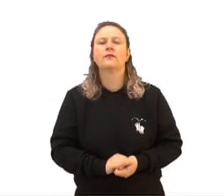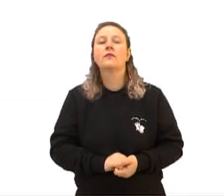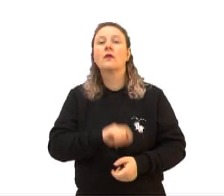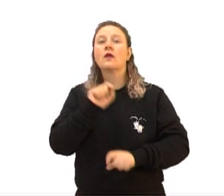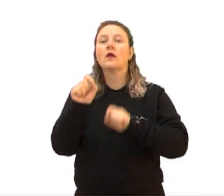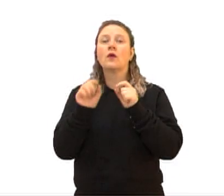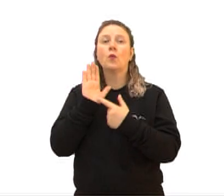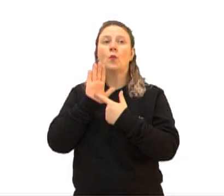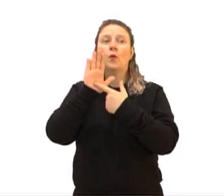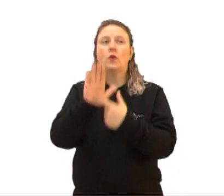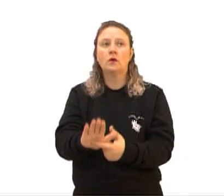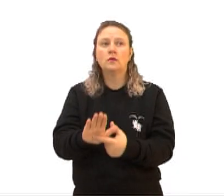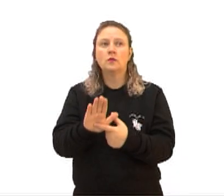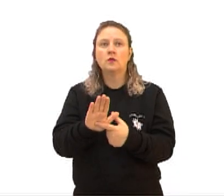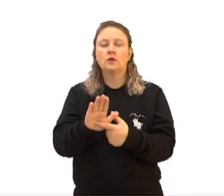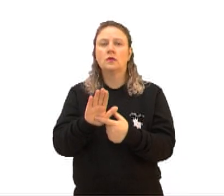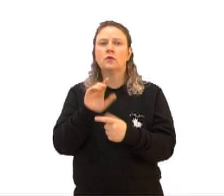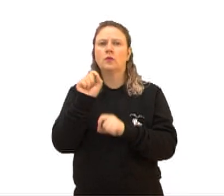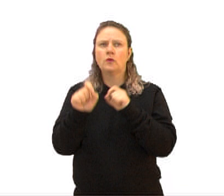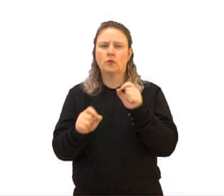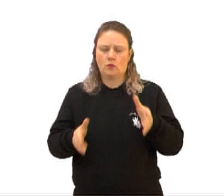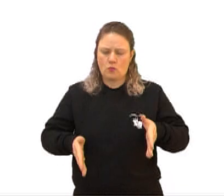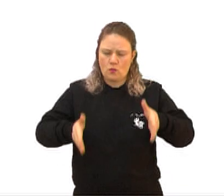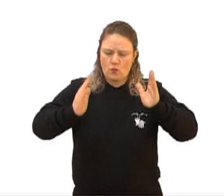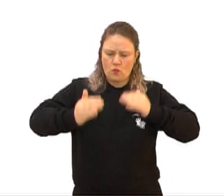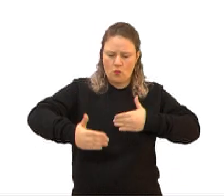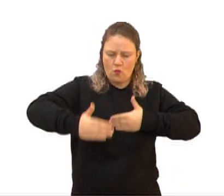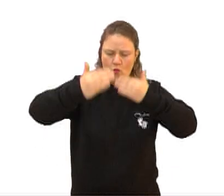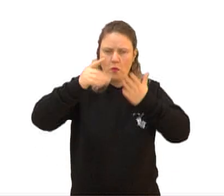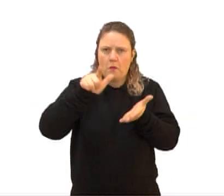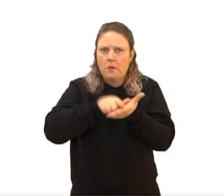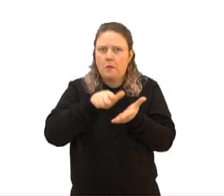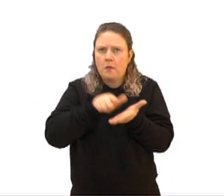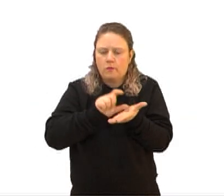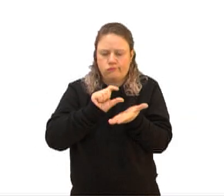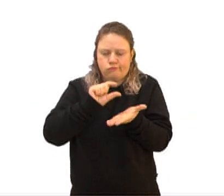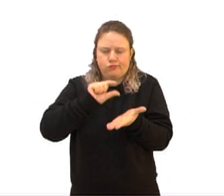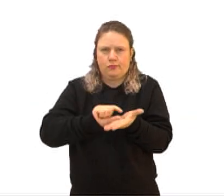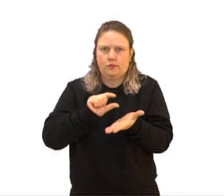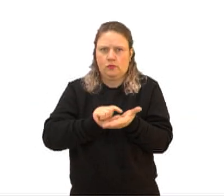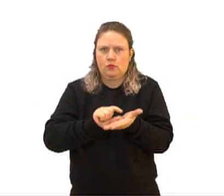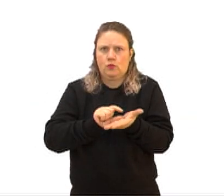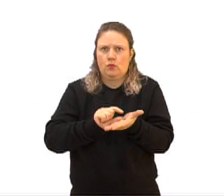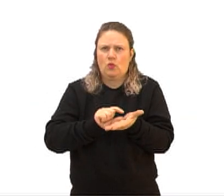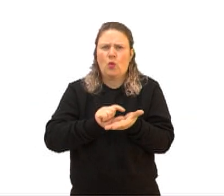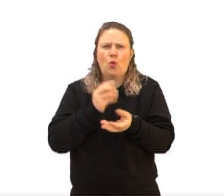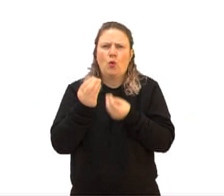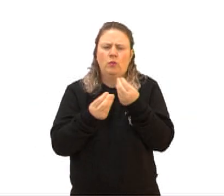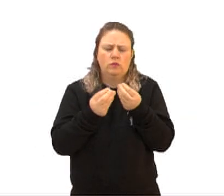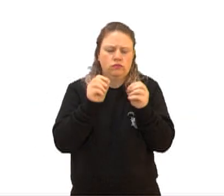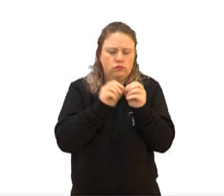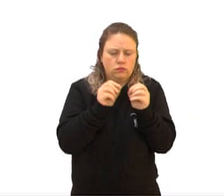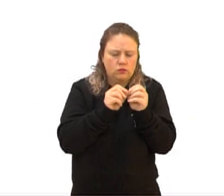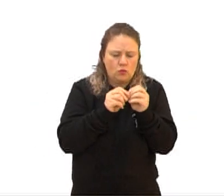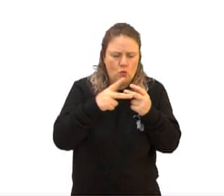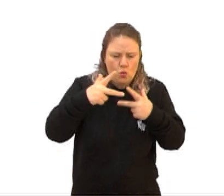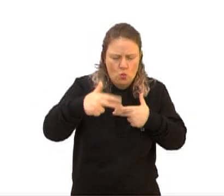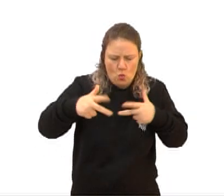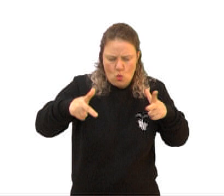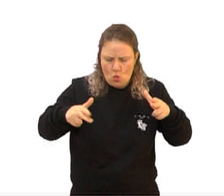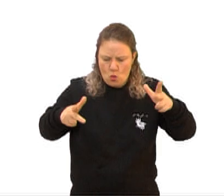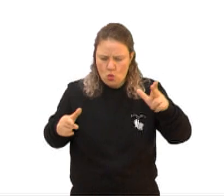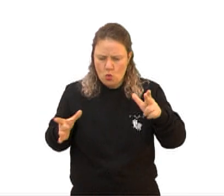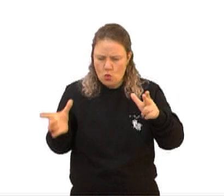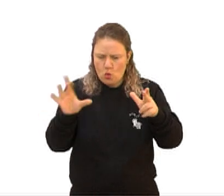figura mostrada a seguir representa uma embalagem de papelão em perspectiva, construída pelo processo de corte, vinco e cola, ou